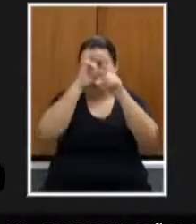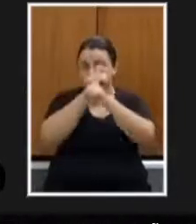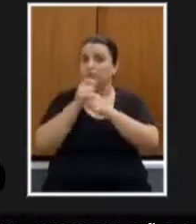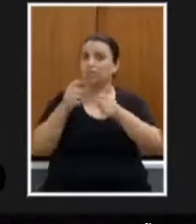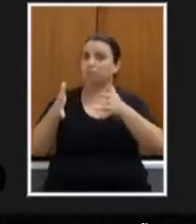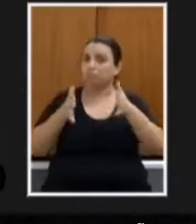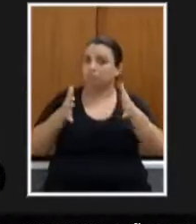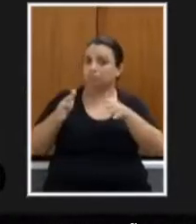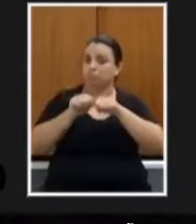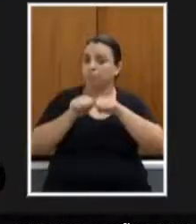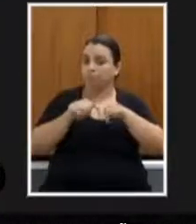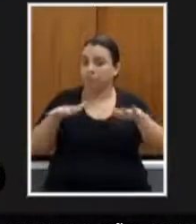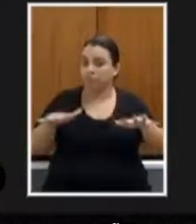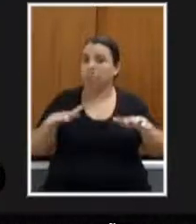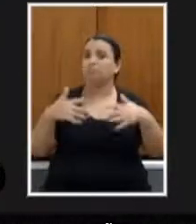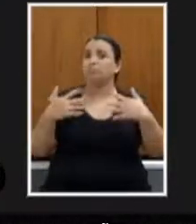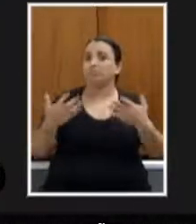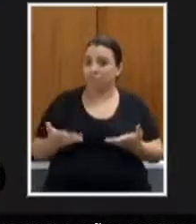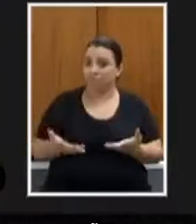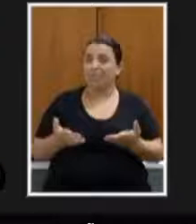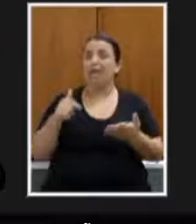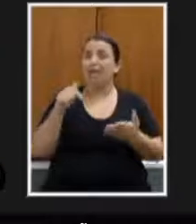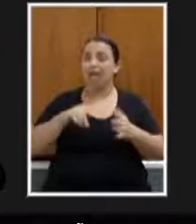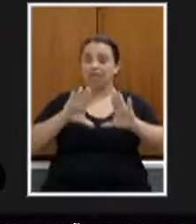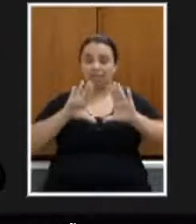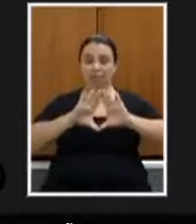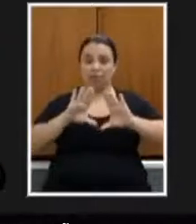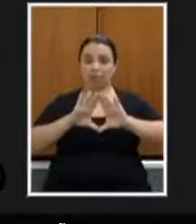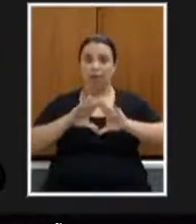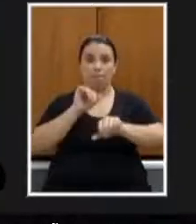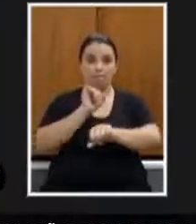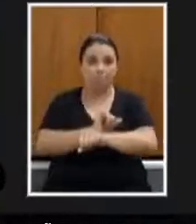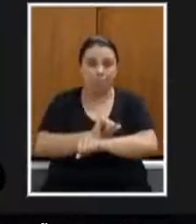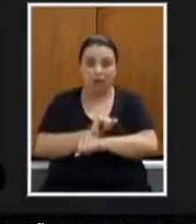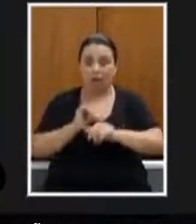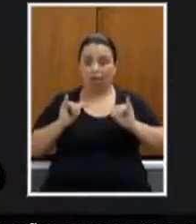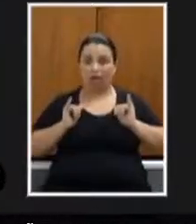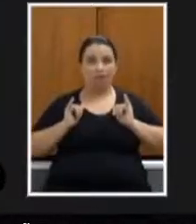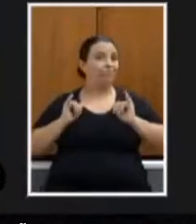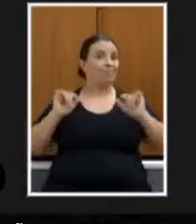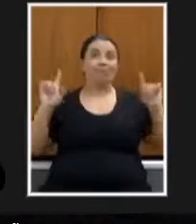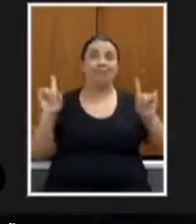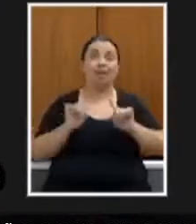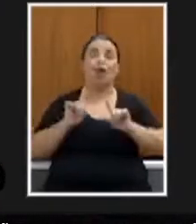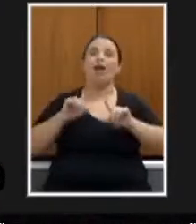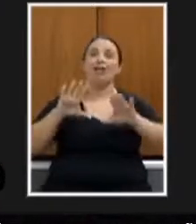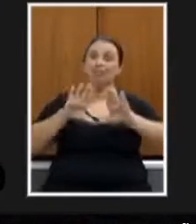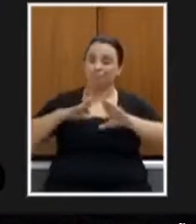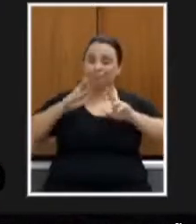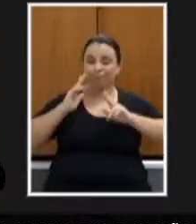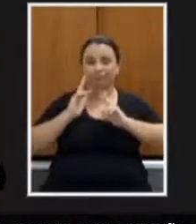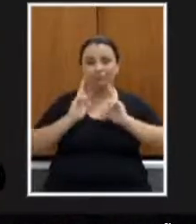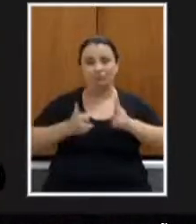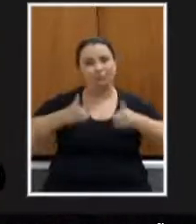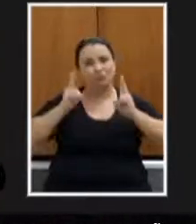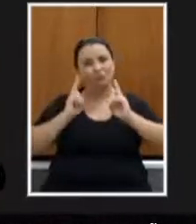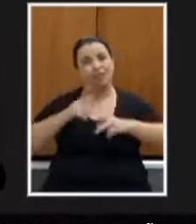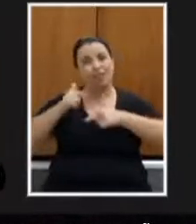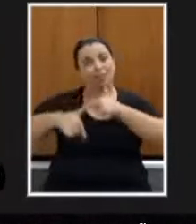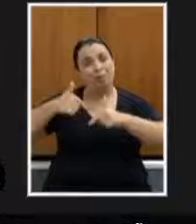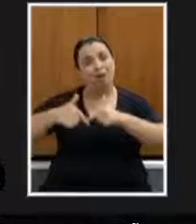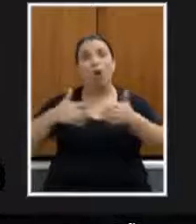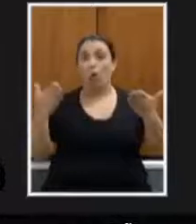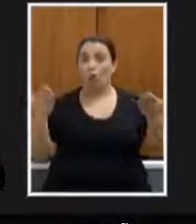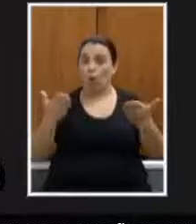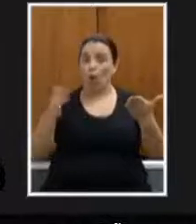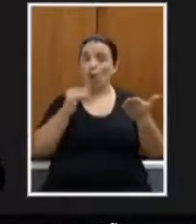falado aí pelos meus colegas, a nossa casa não parou. O exemplo é o dia de hoje. Já se passaram 20 horas da noite, estamos